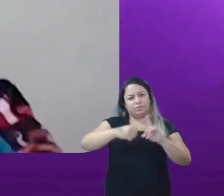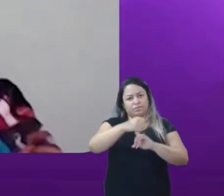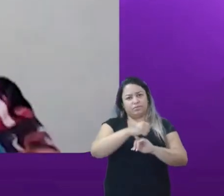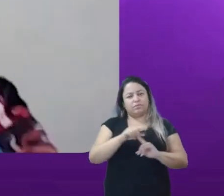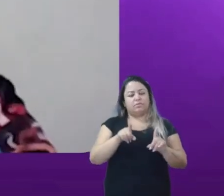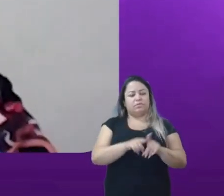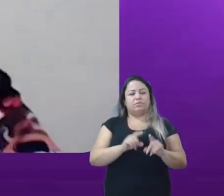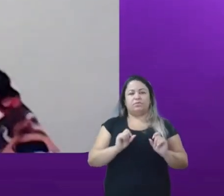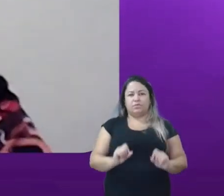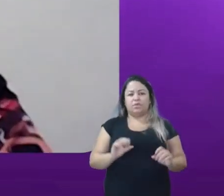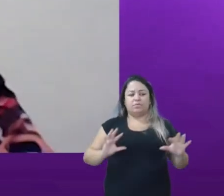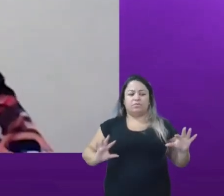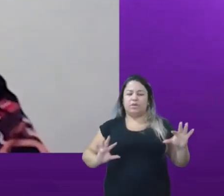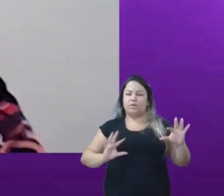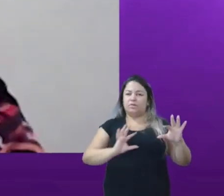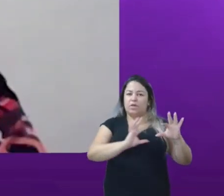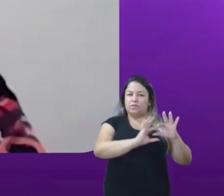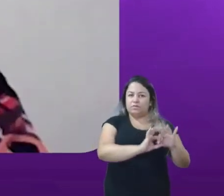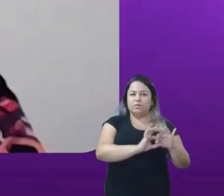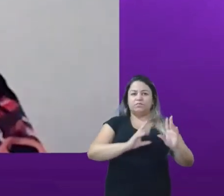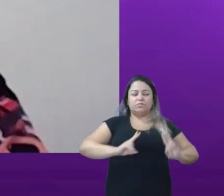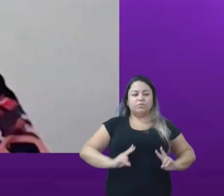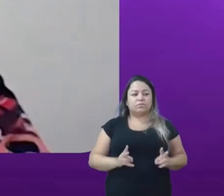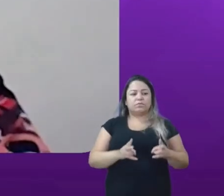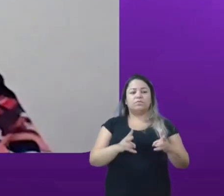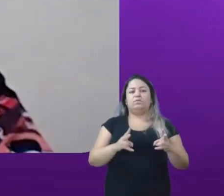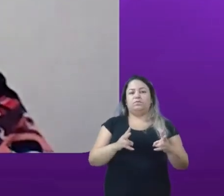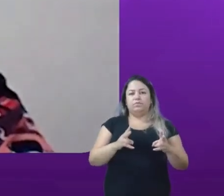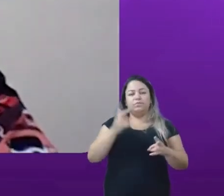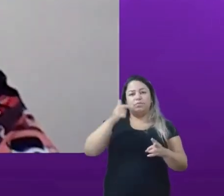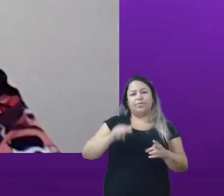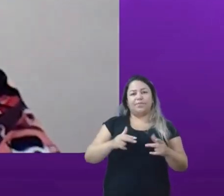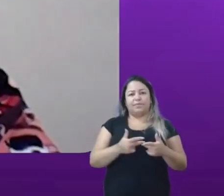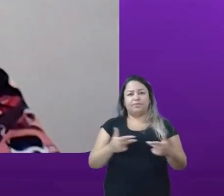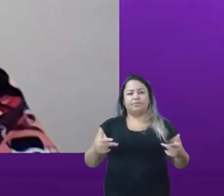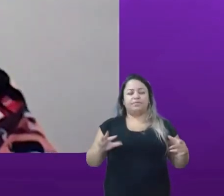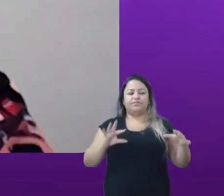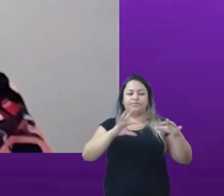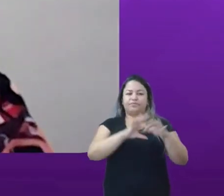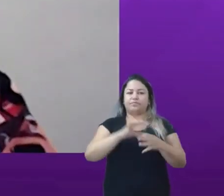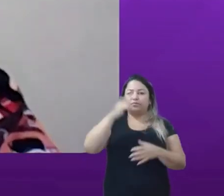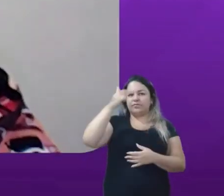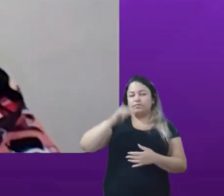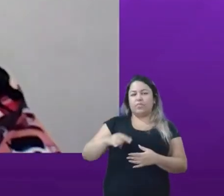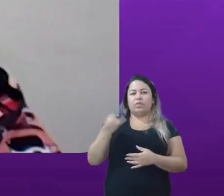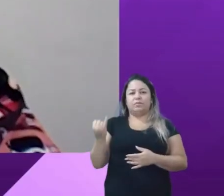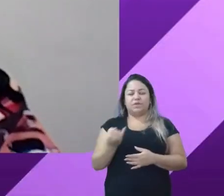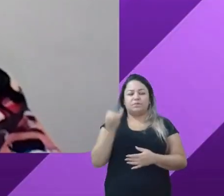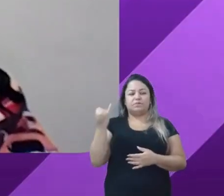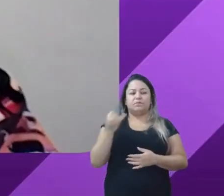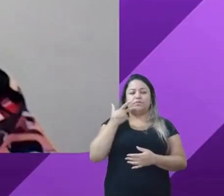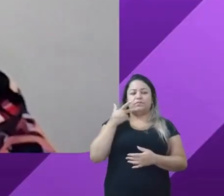estão intrinsecamente ligados, né, sempre, né, uma coisa ligada à outra e fundamental